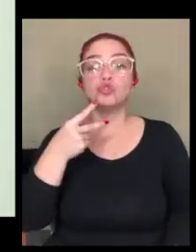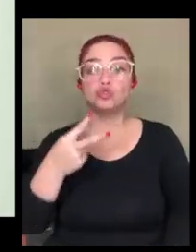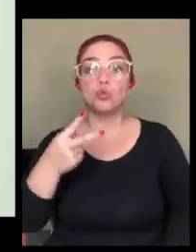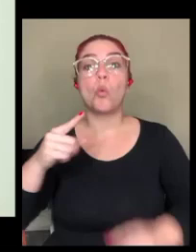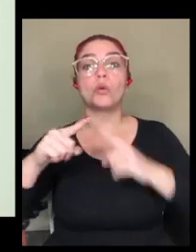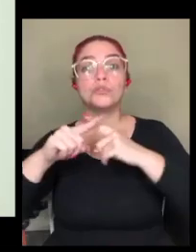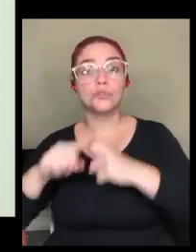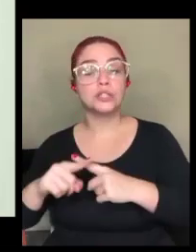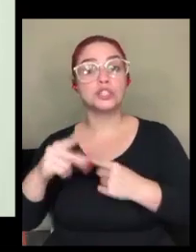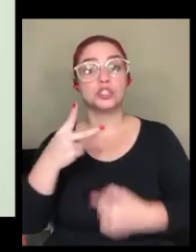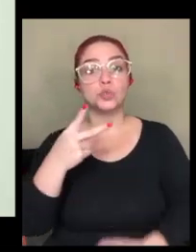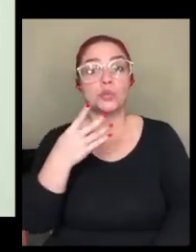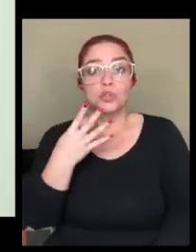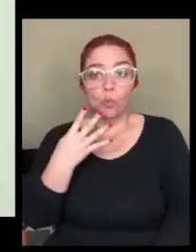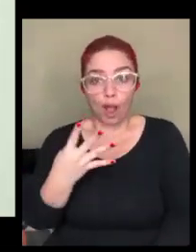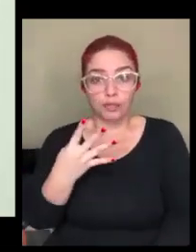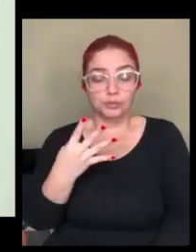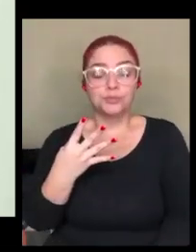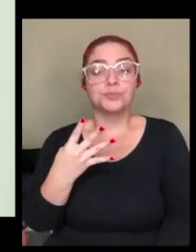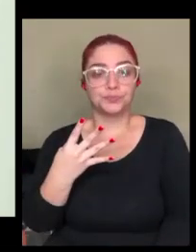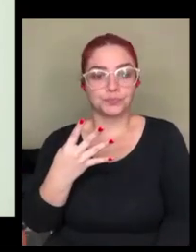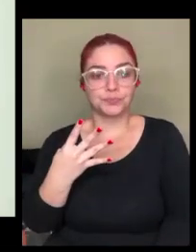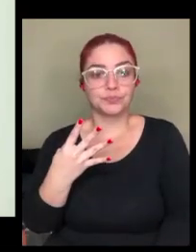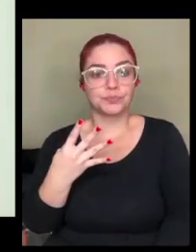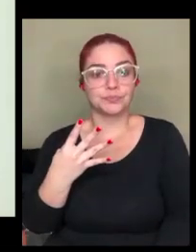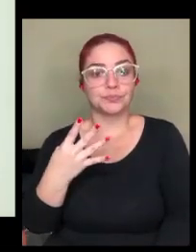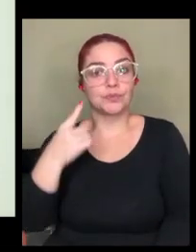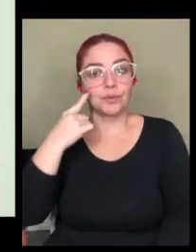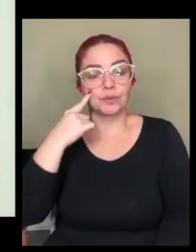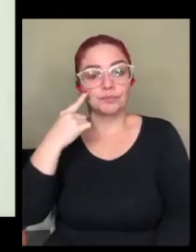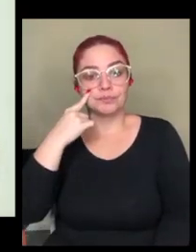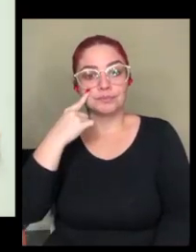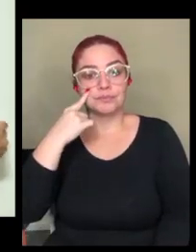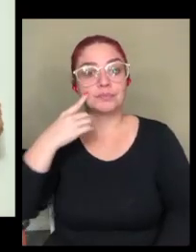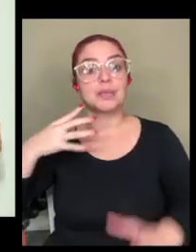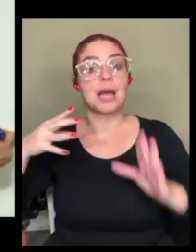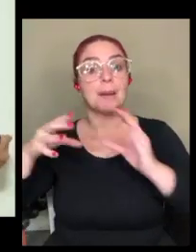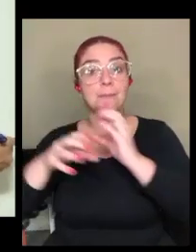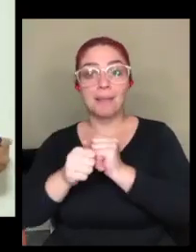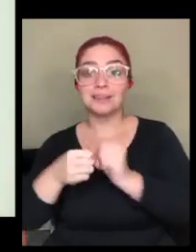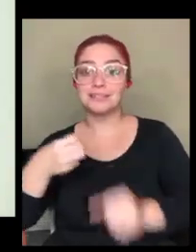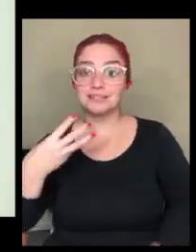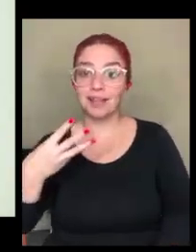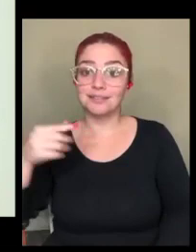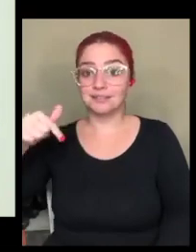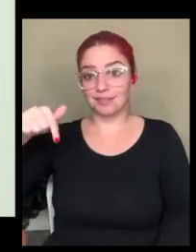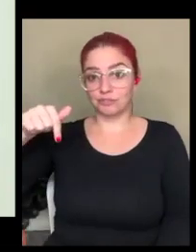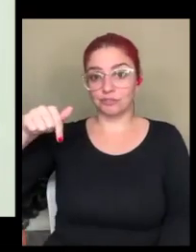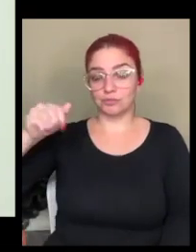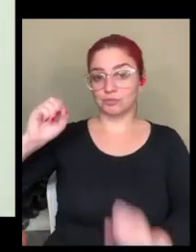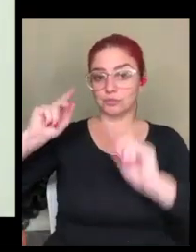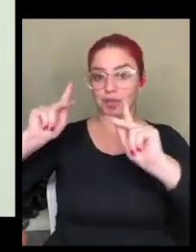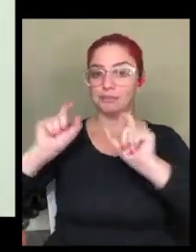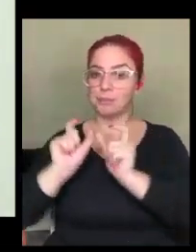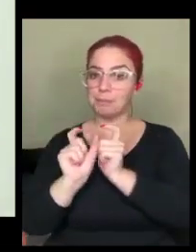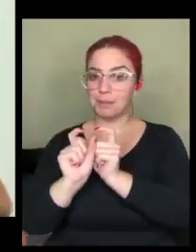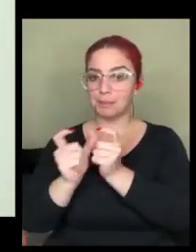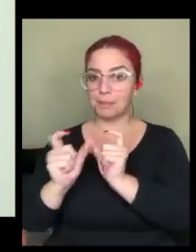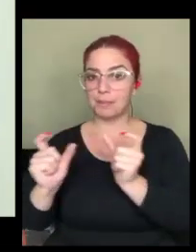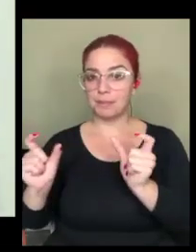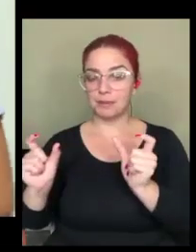são 4, 4 mais 3 são R$7. Beleza? Então, eu tenho um valor numérico para aquilo